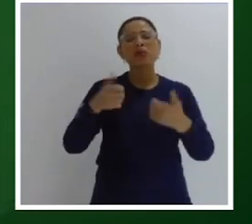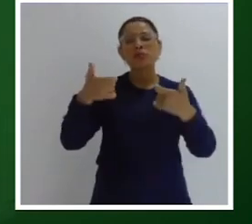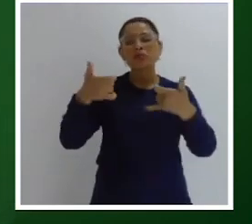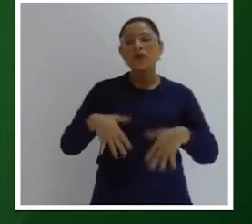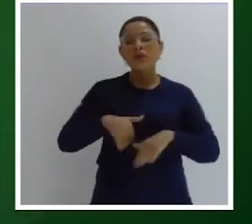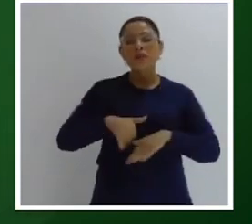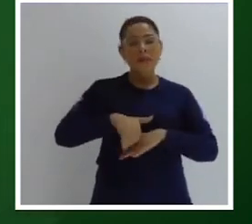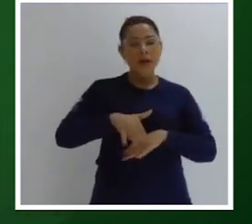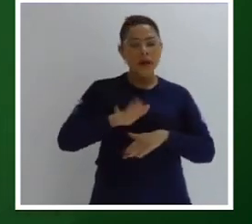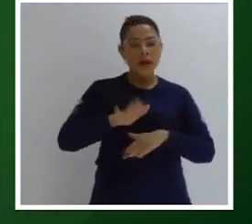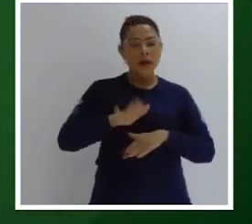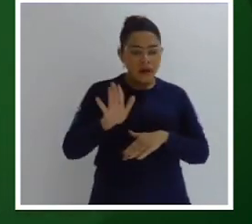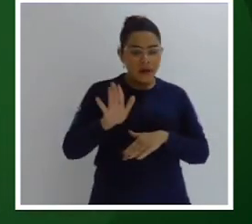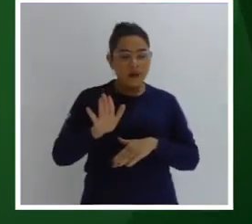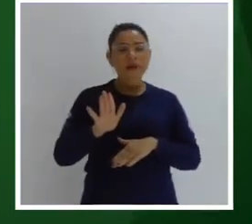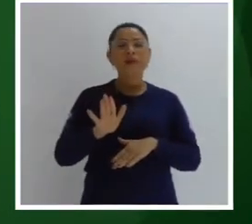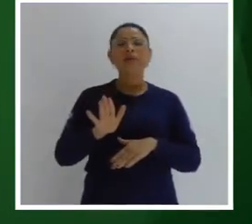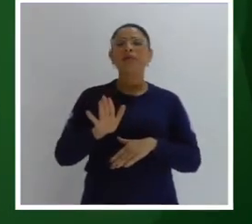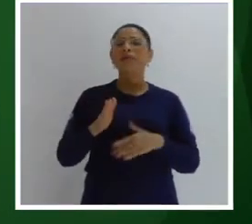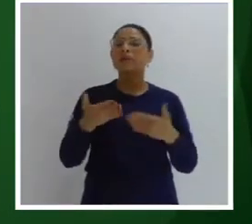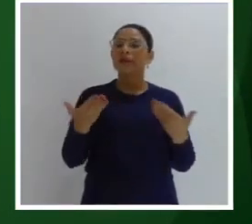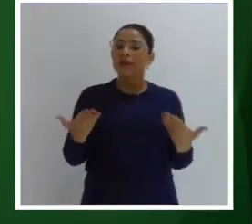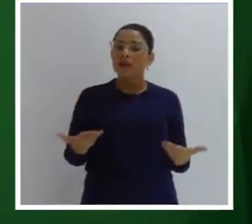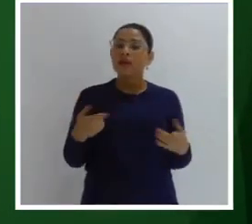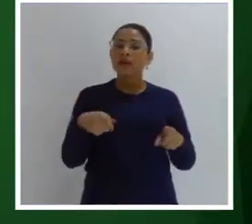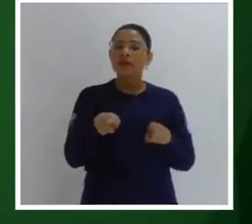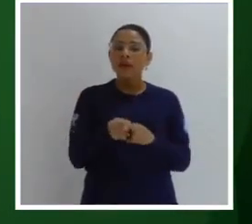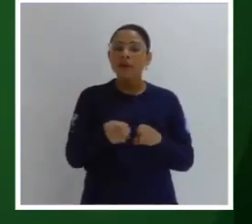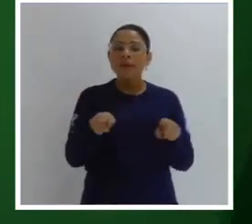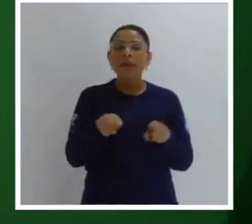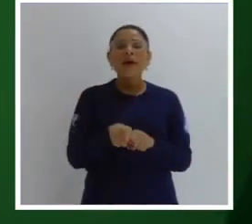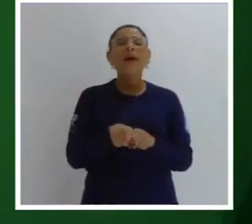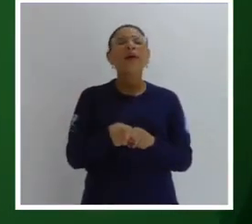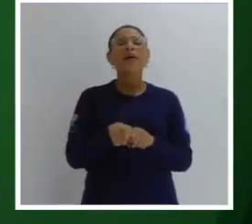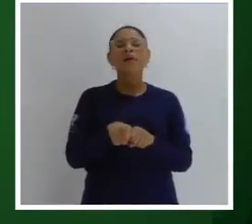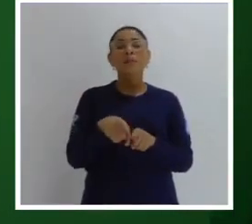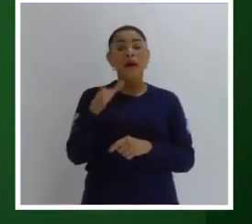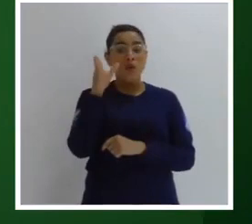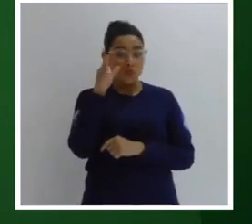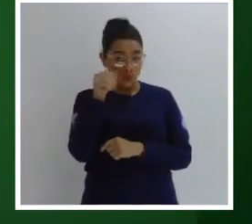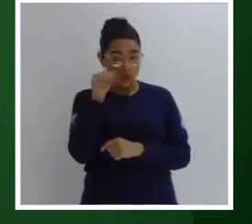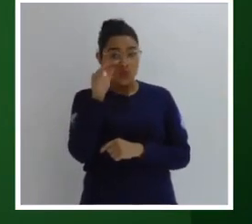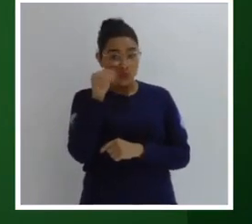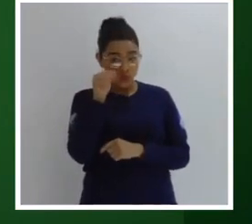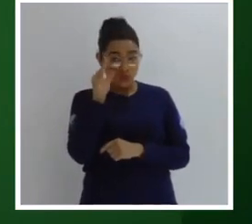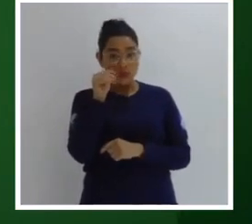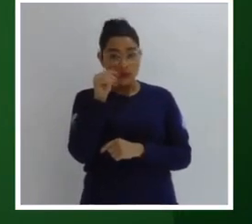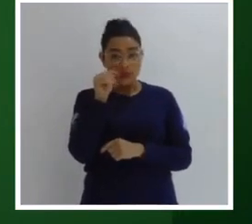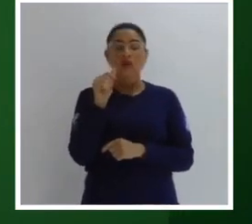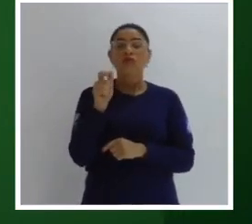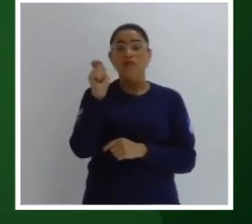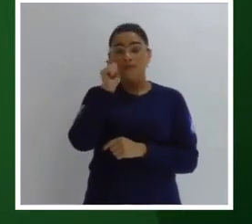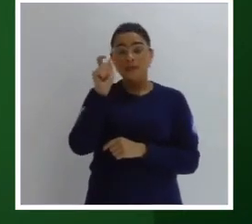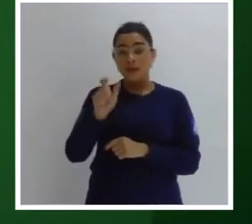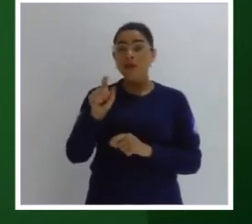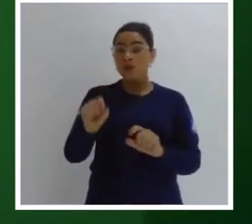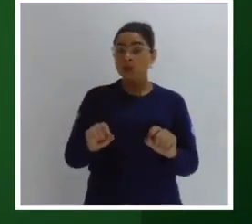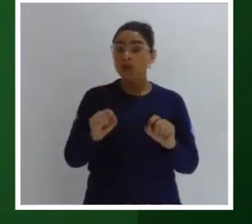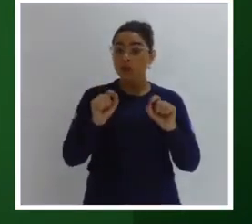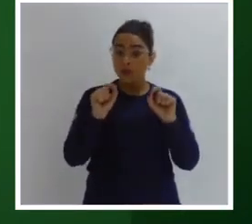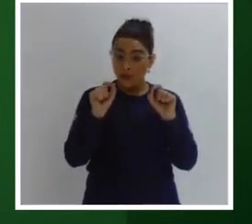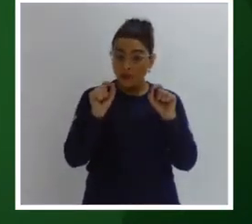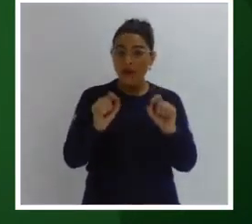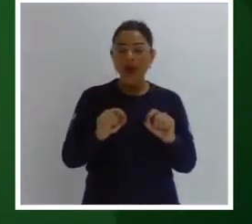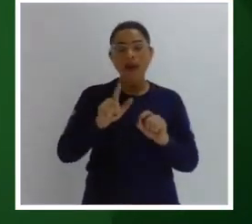mais um ponto um ponto também que causou aqui uma curiosidade realmente interessada é a respeito